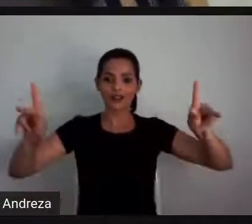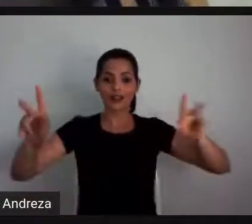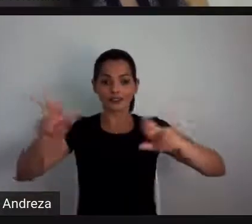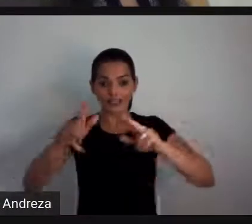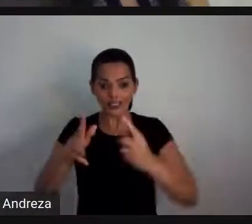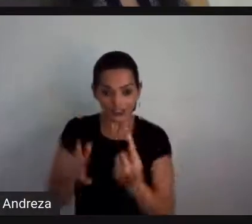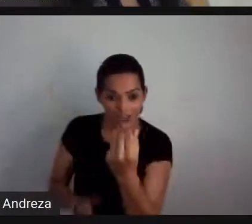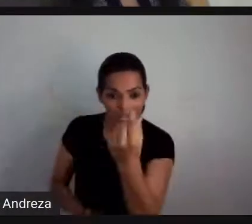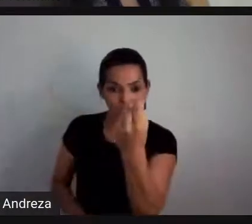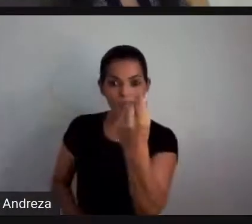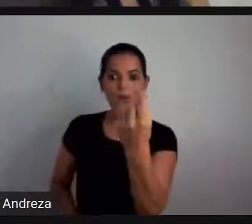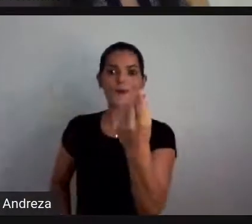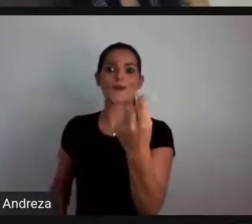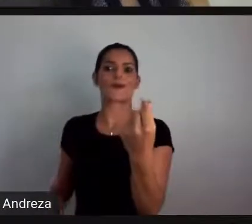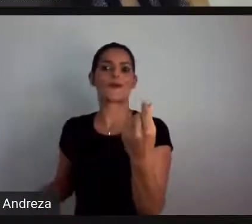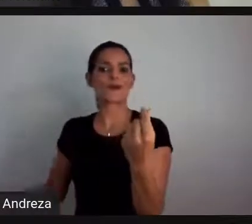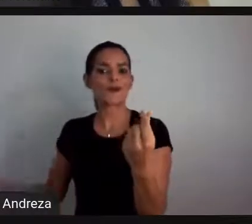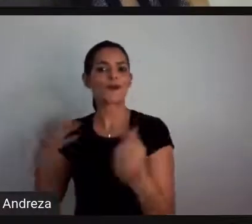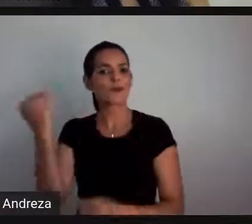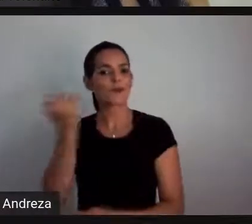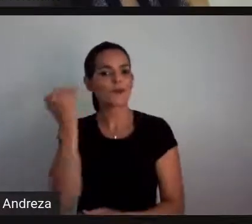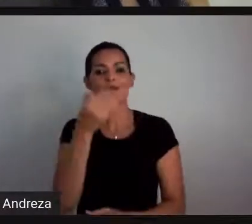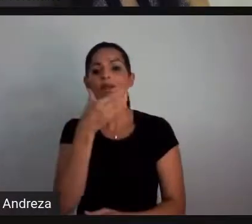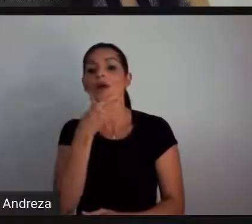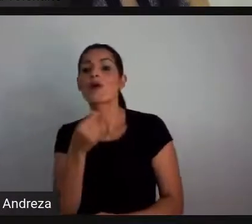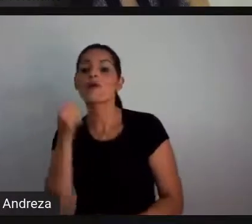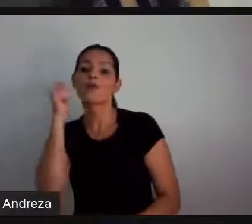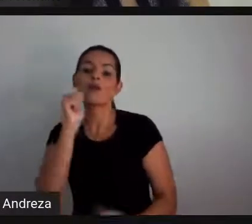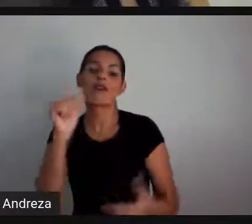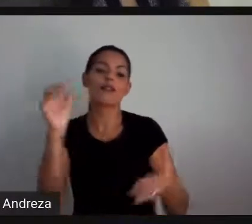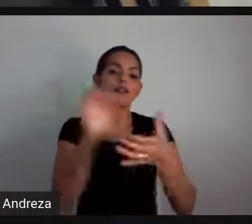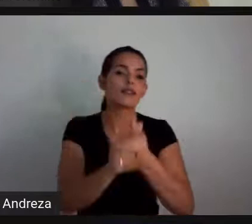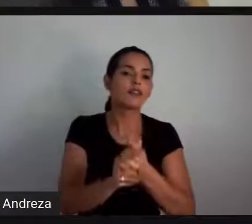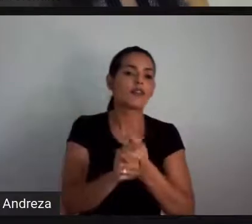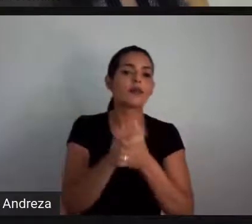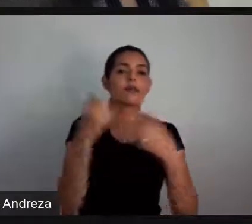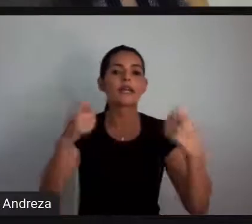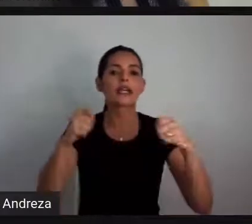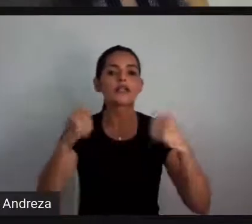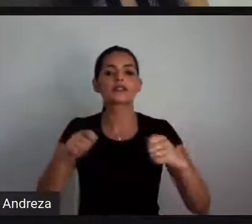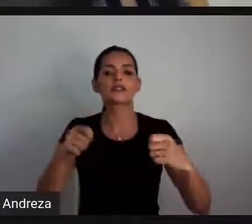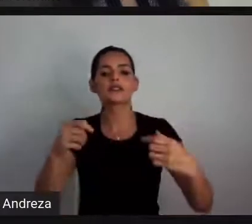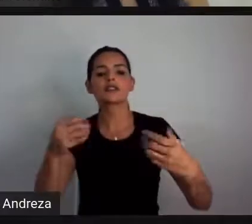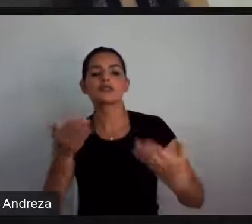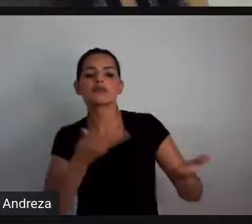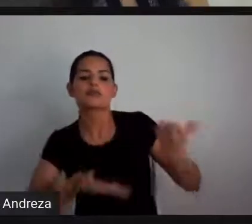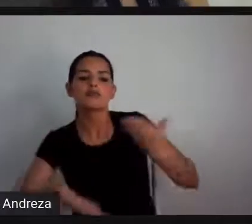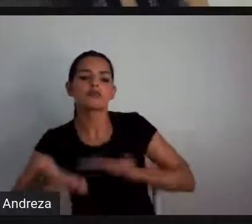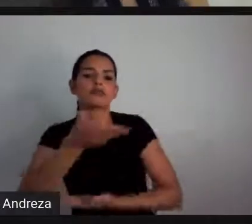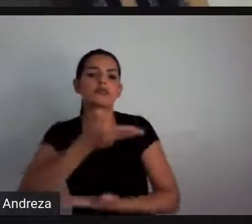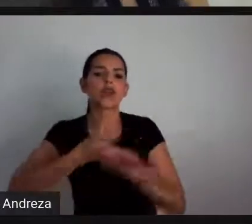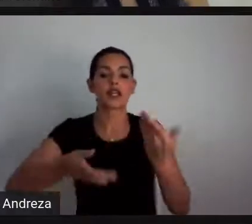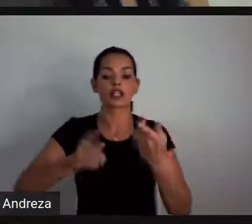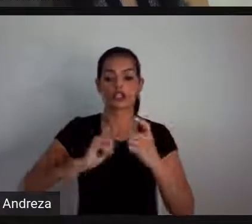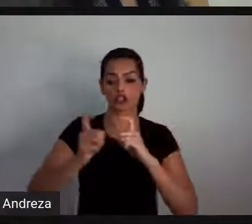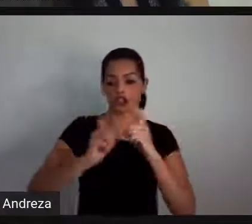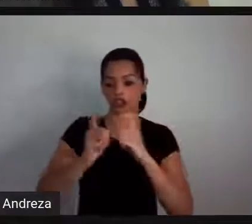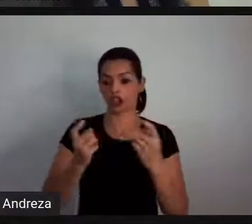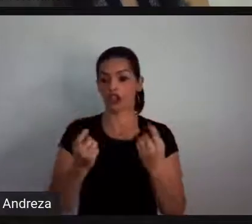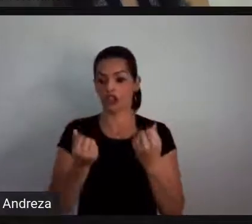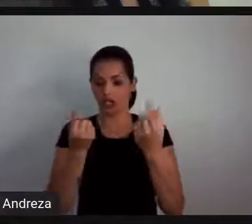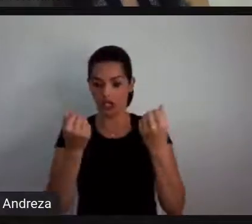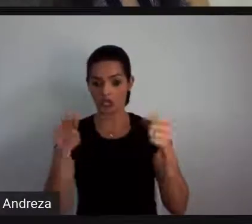Então, é muito importante que o casal tenha essa escuta um para o outro, não só da administração em si do dinheiro, mas entender